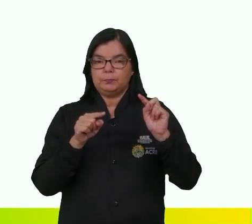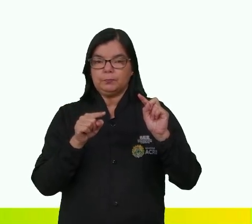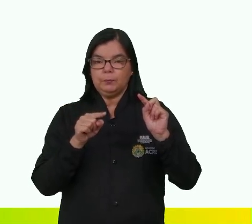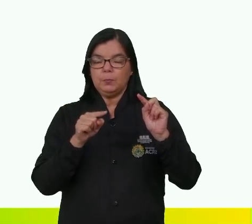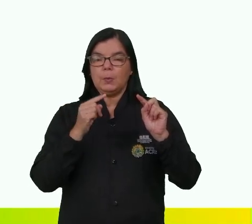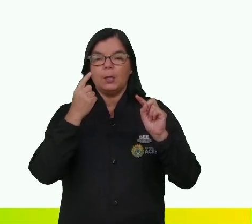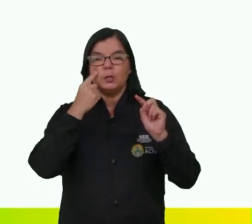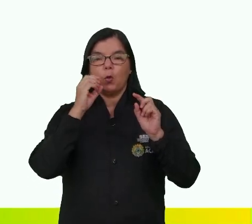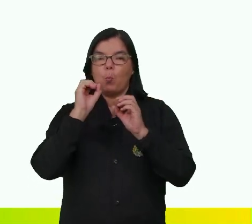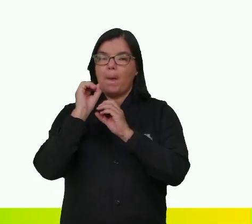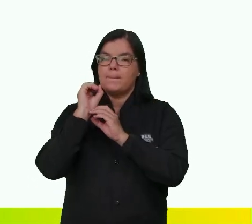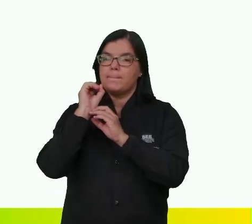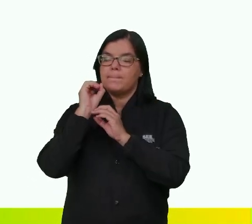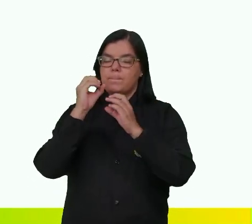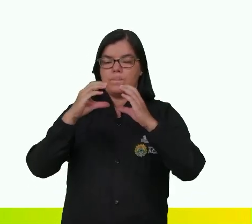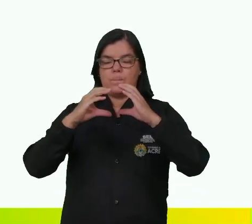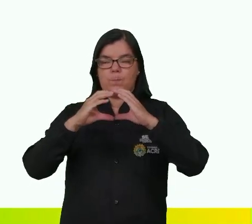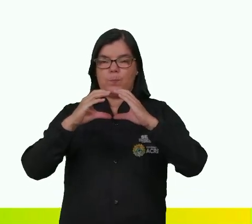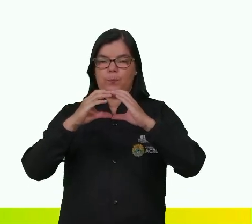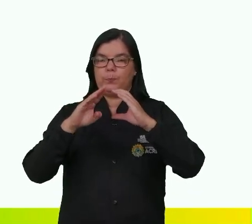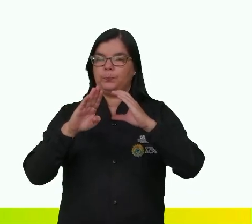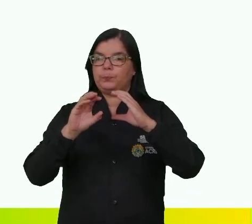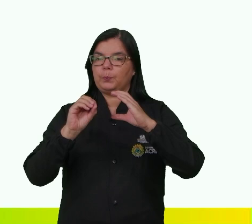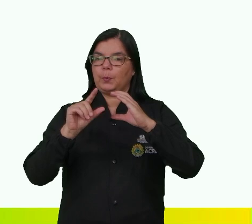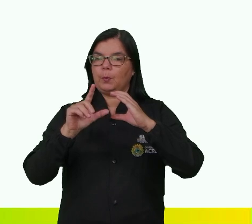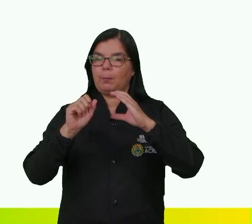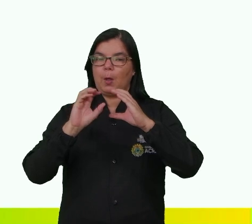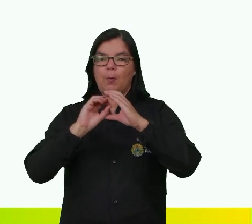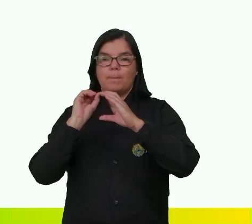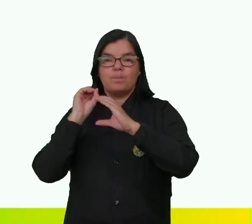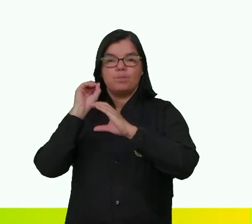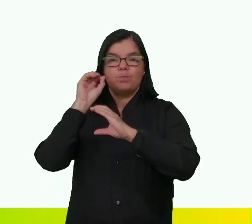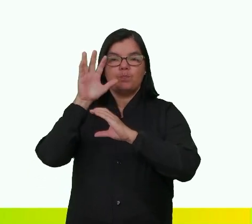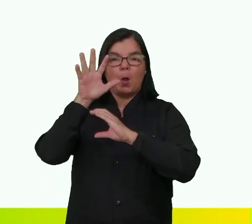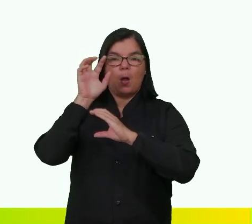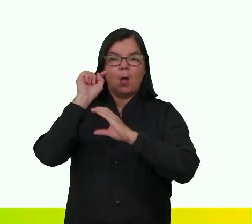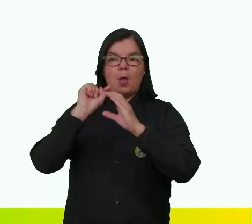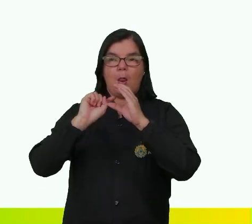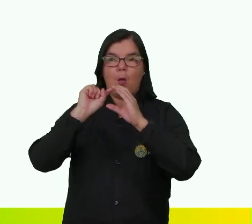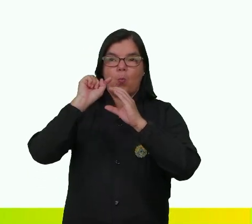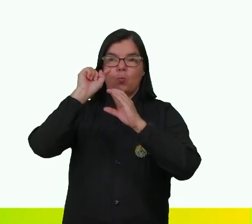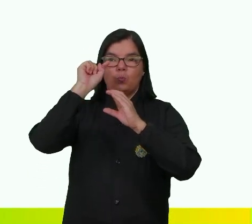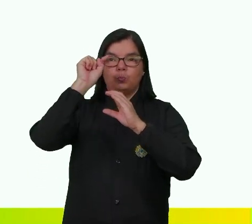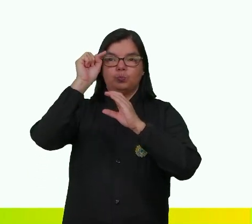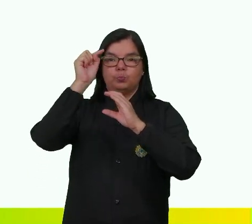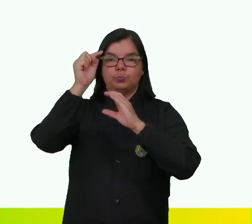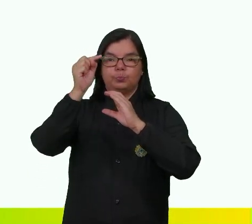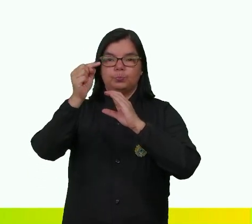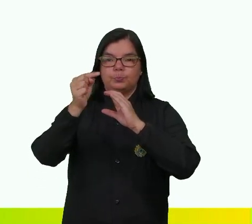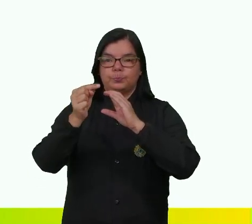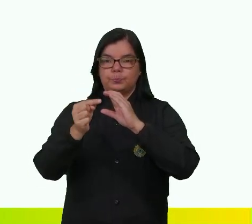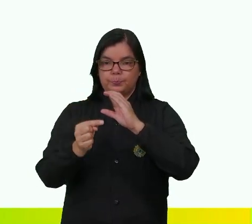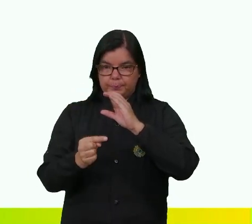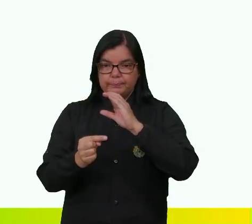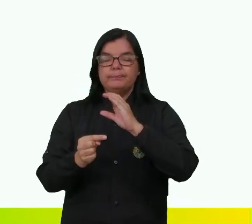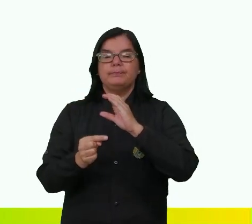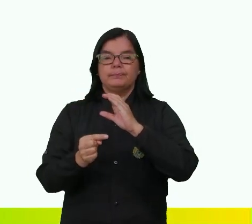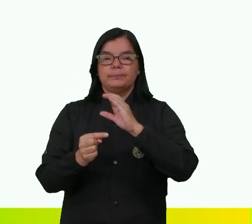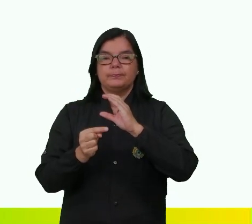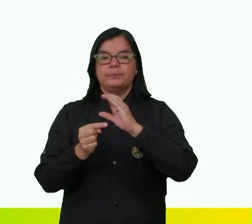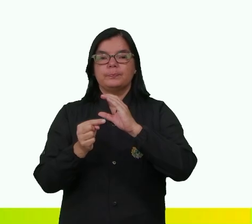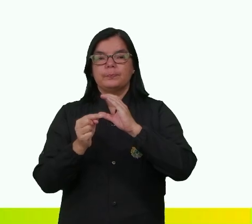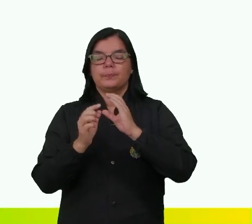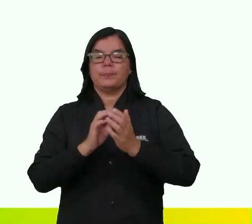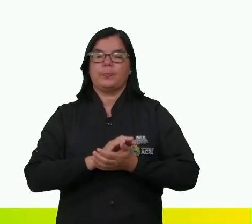uma bola que partiu, por exemplo, deste ponto aqui, é lançada, chega até uma determinada altura